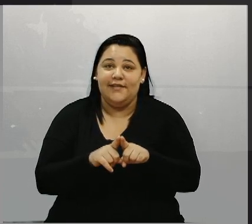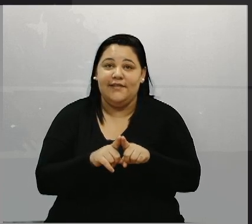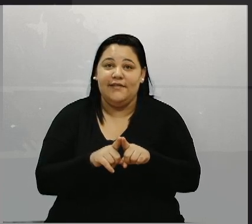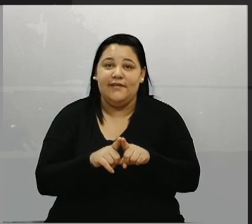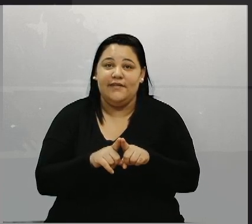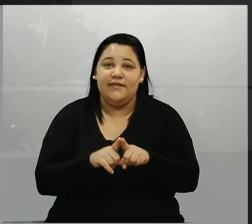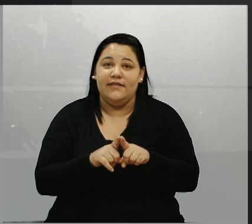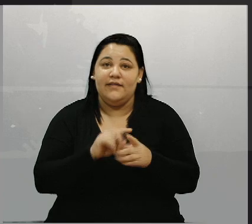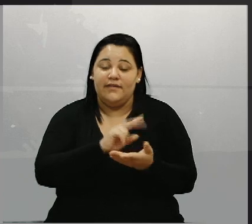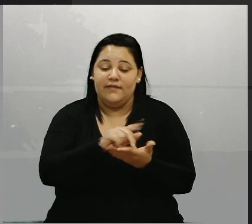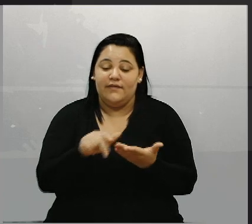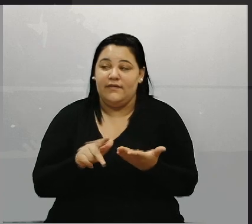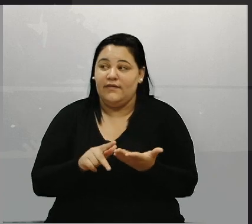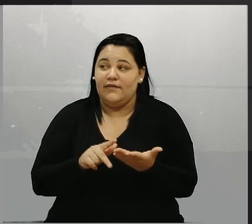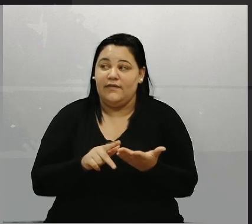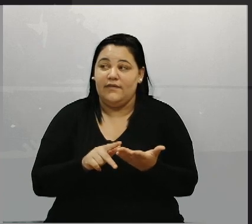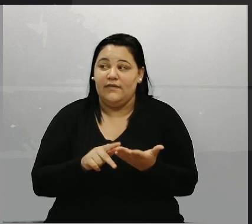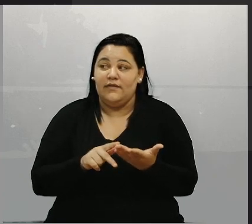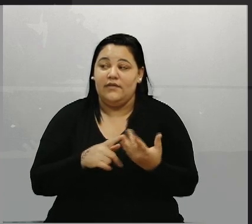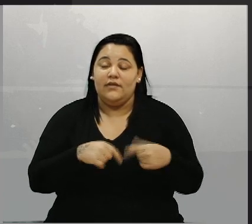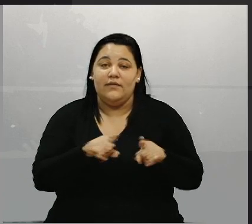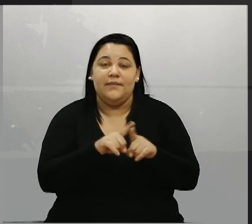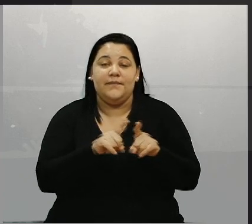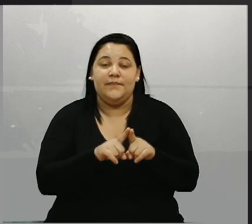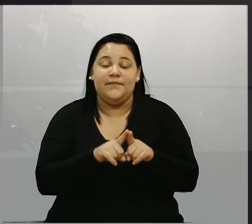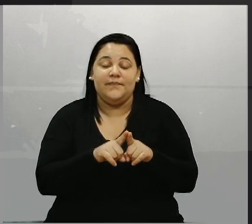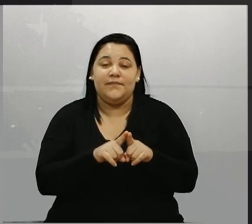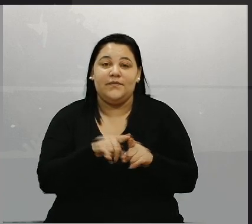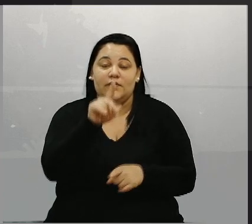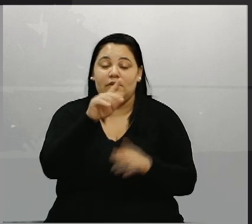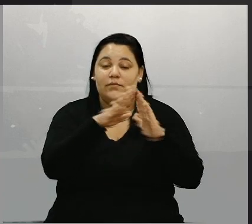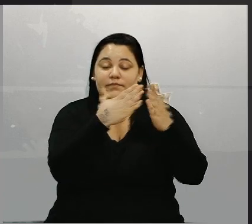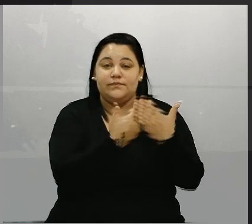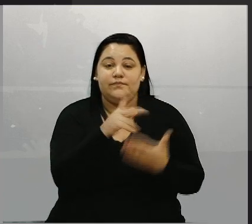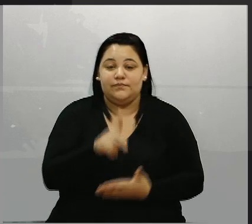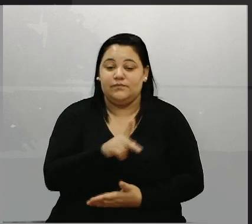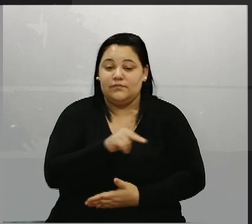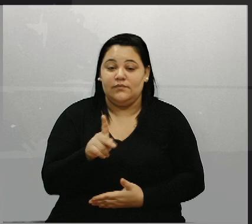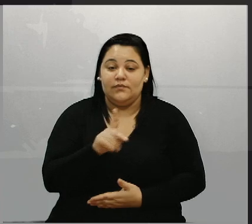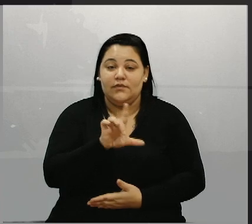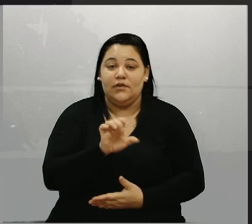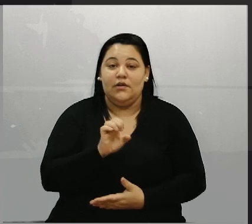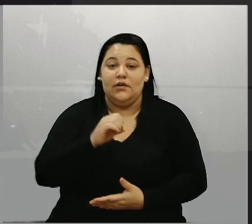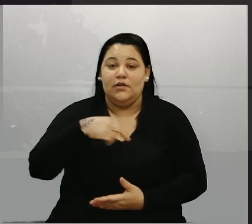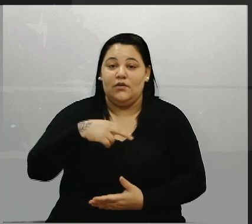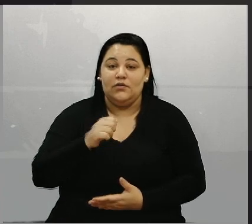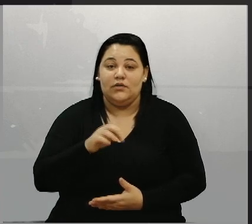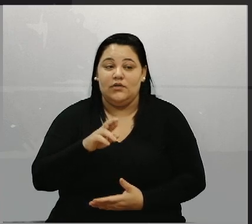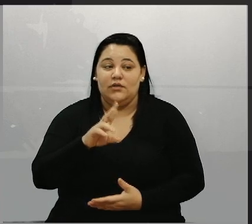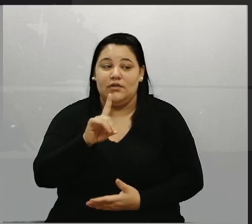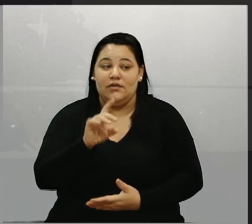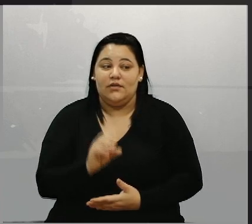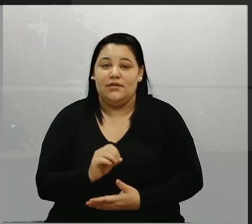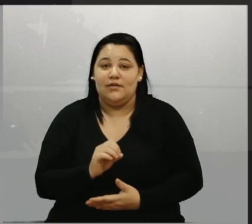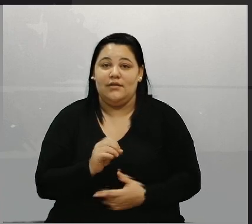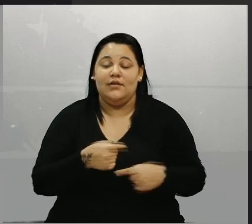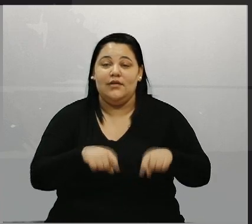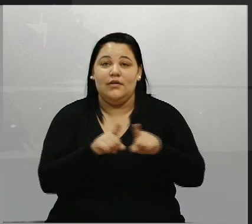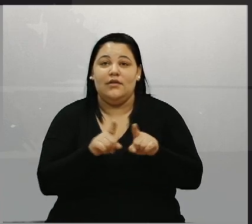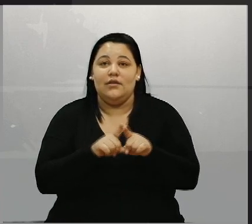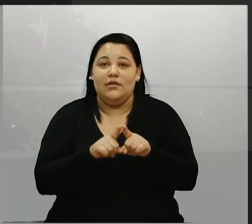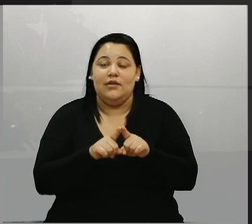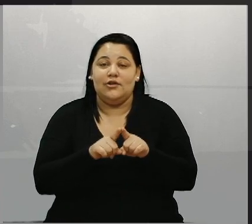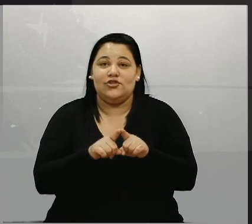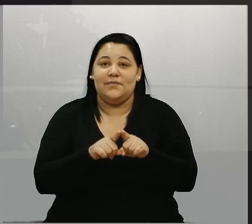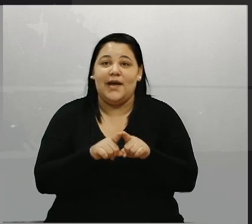sair diversos loteamentos ao redor da Padre Leonardo Murialdo. Então nós temos lá projetos de